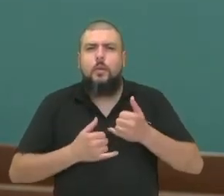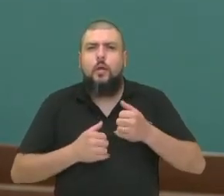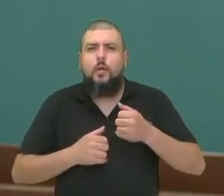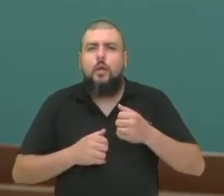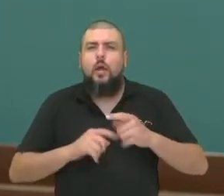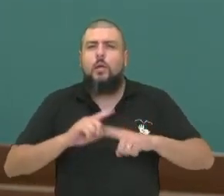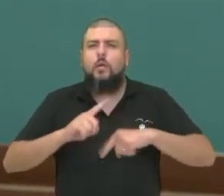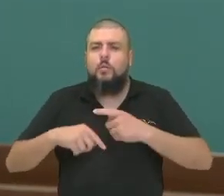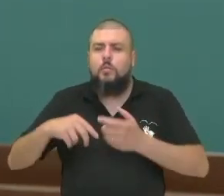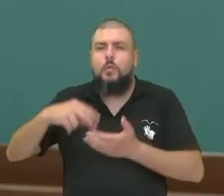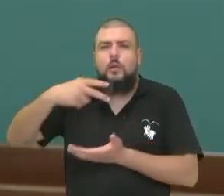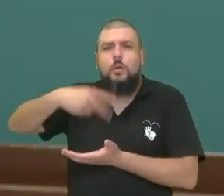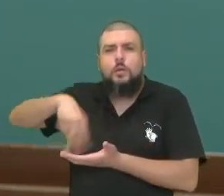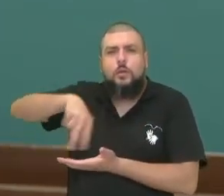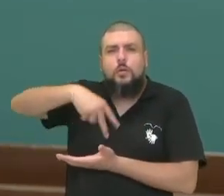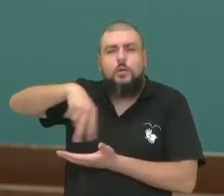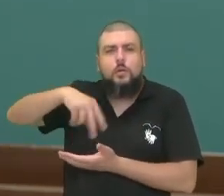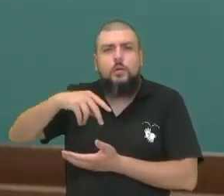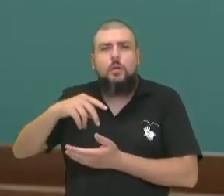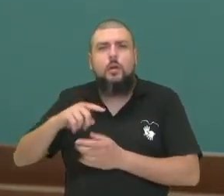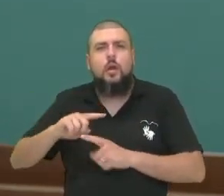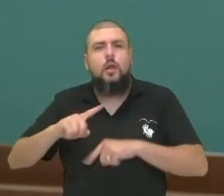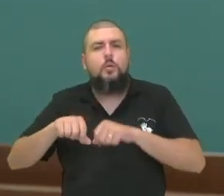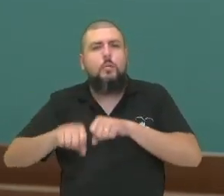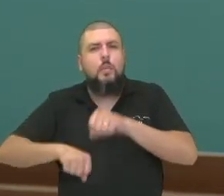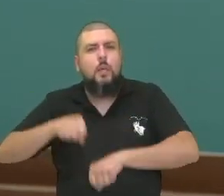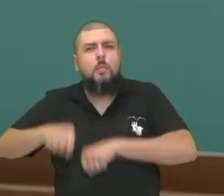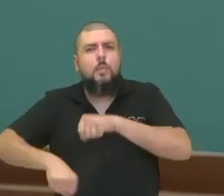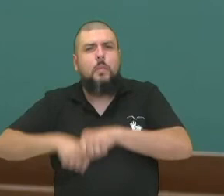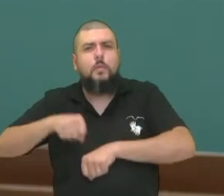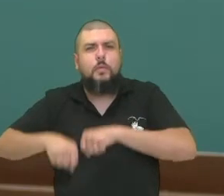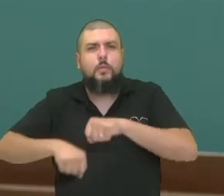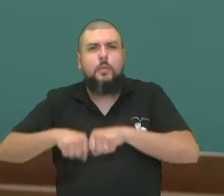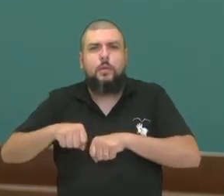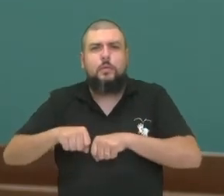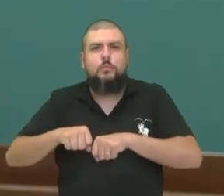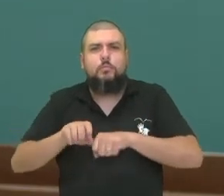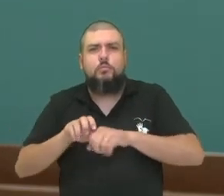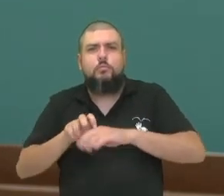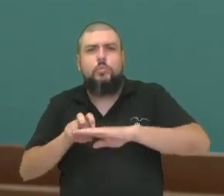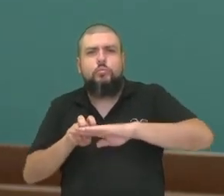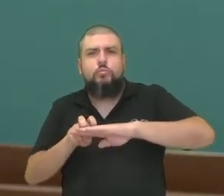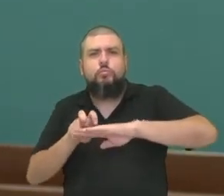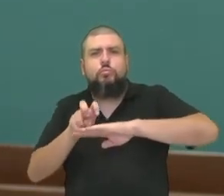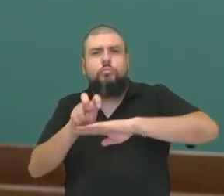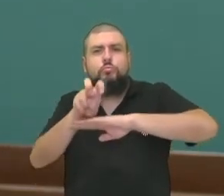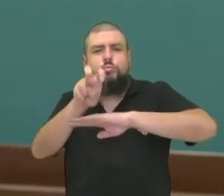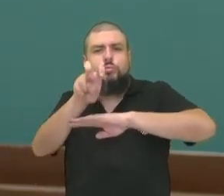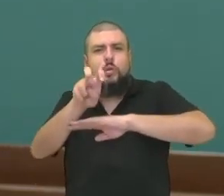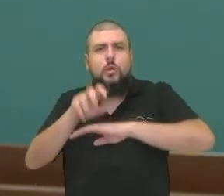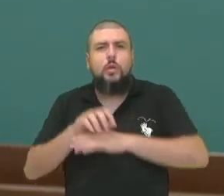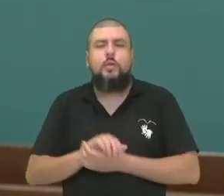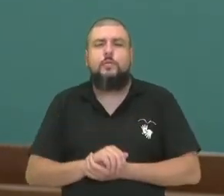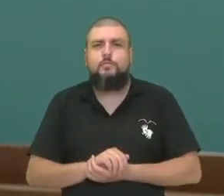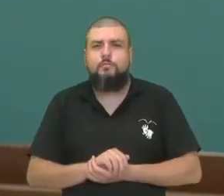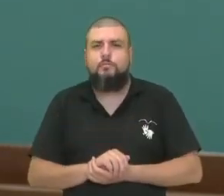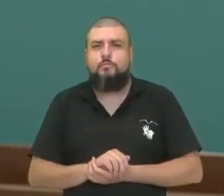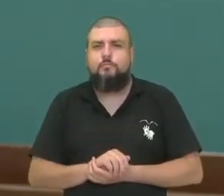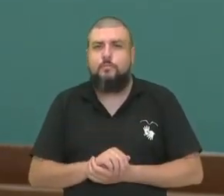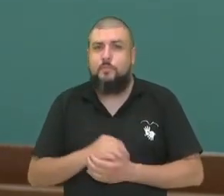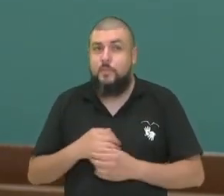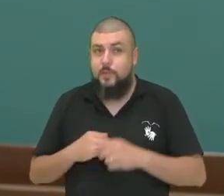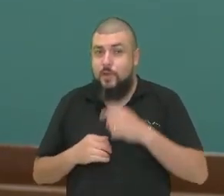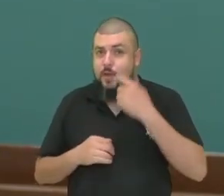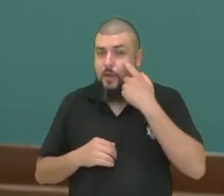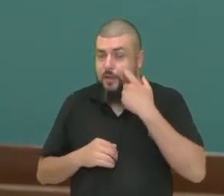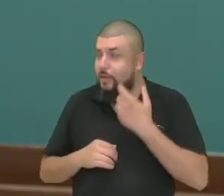para aula de dança aí depois ela andou de bicicleta subiu lá uma rampa né Tá vendo olha só Então essas